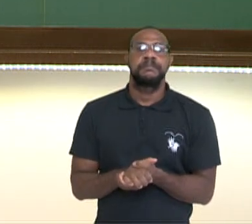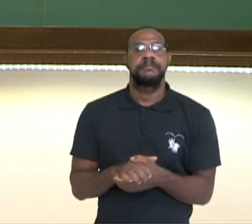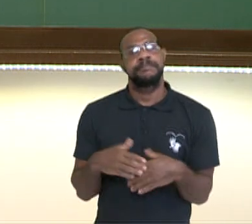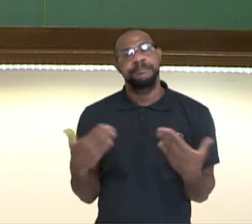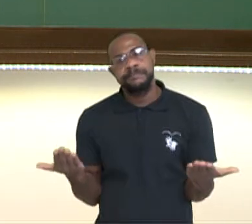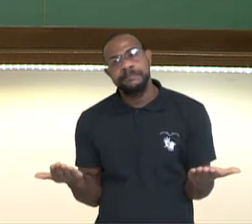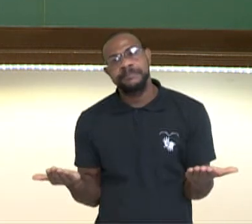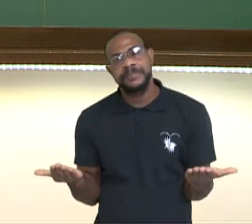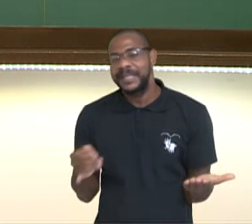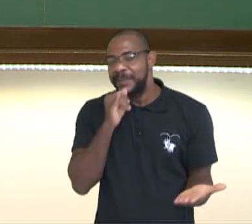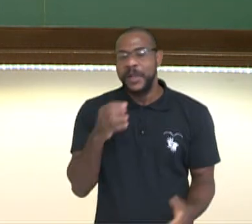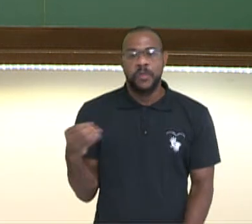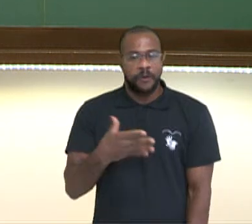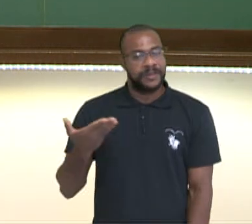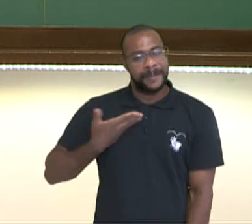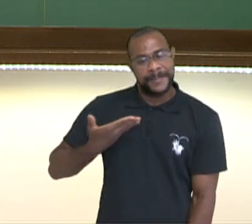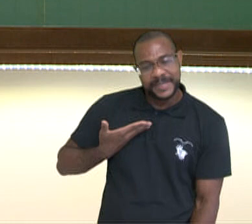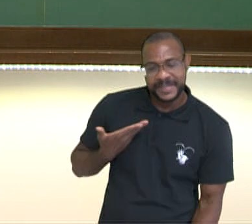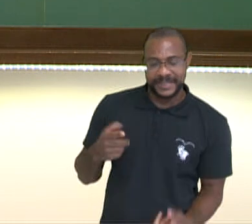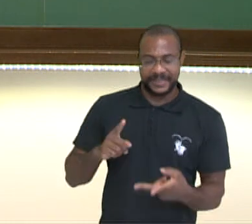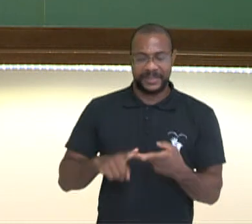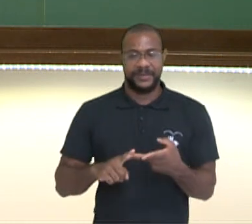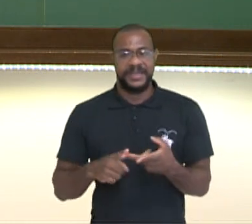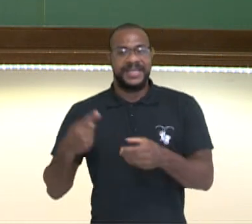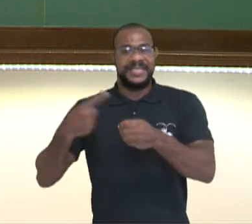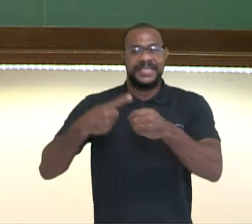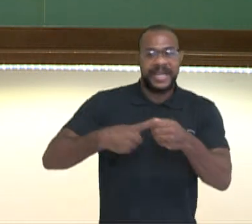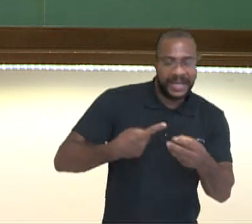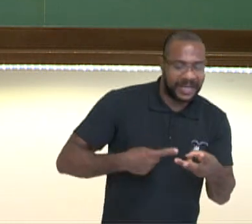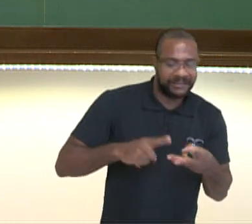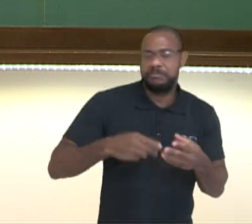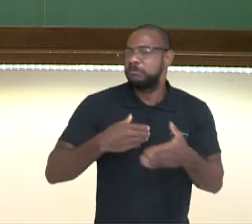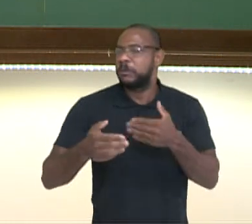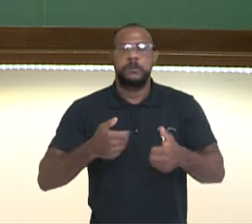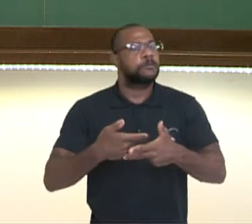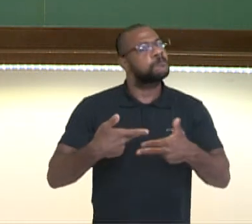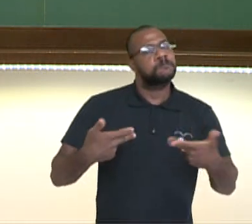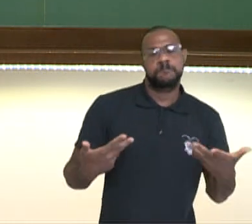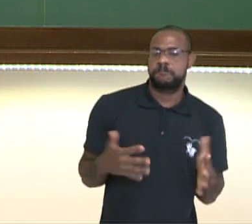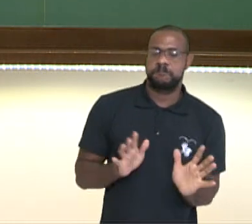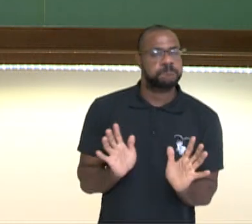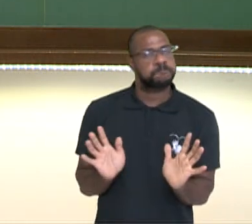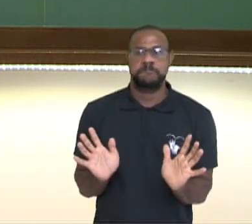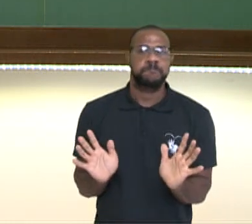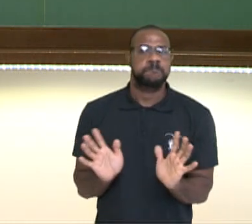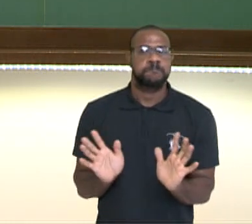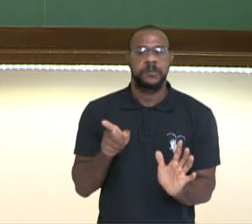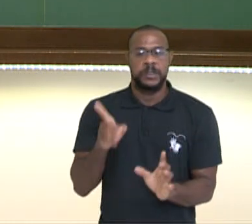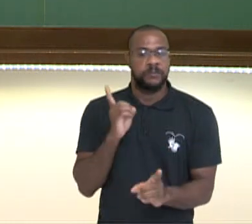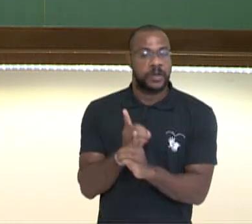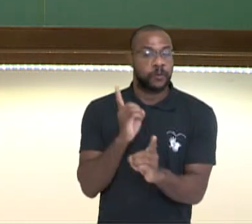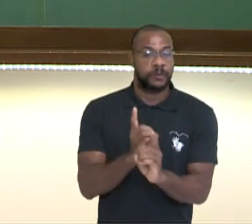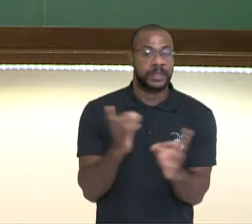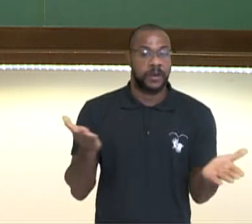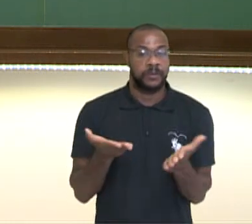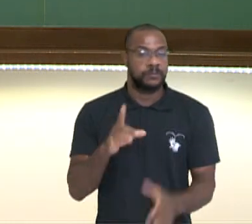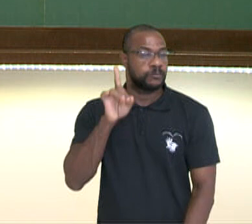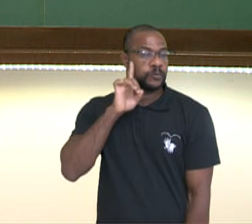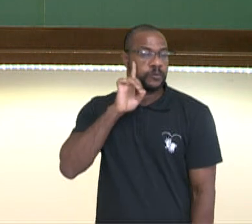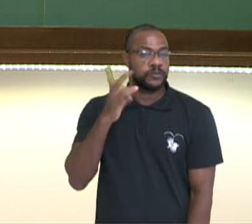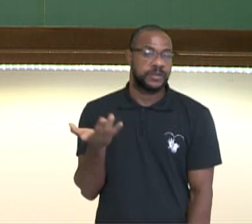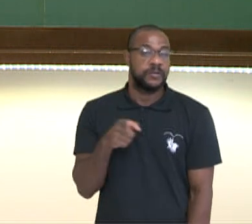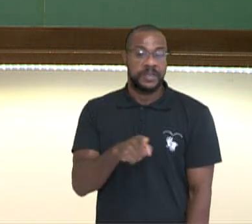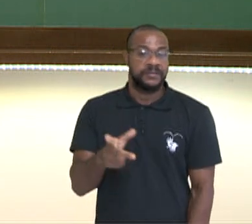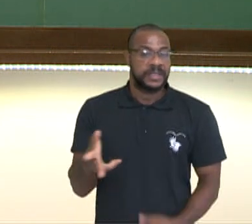com novos amigos, com novas cidades ou qualquer coisa nova que você encontrar no seu dia a dia, você vai